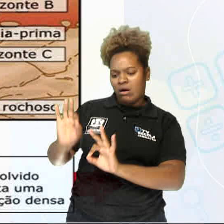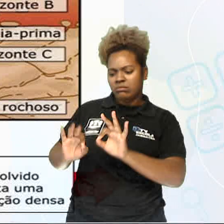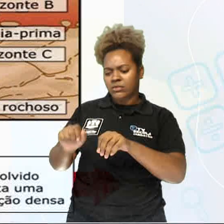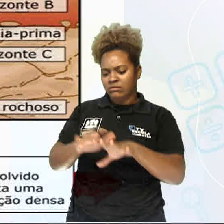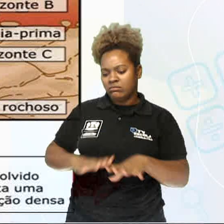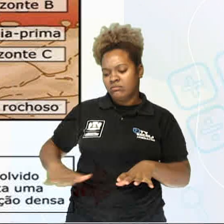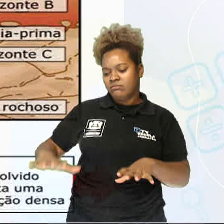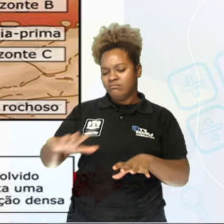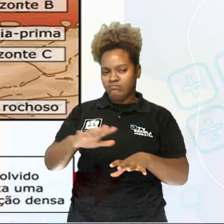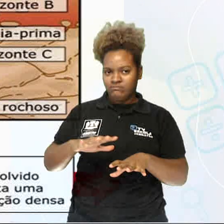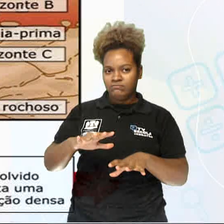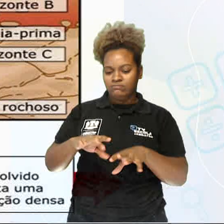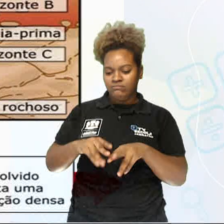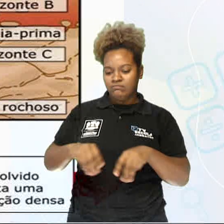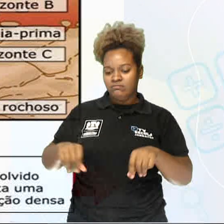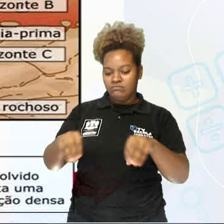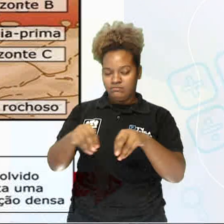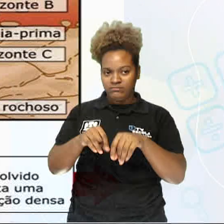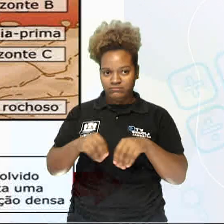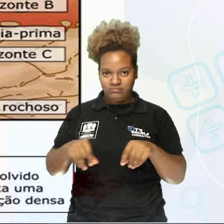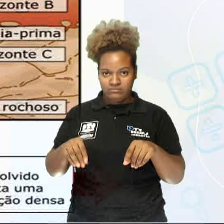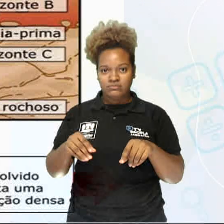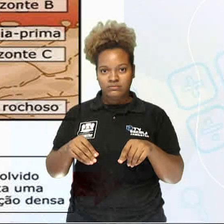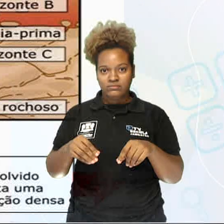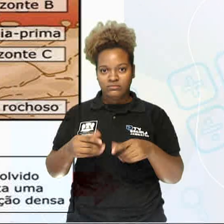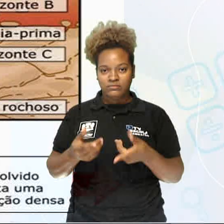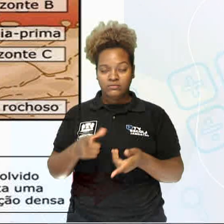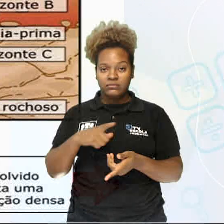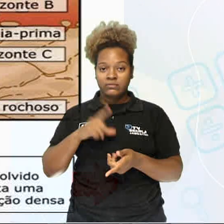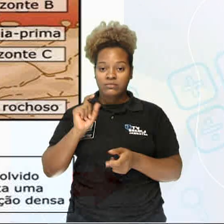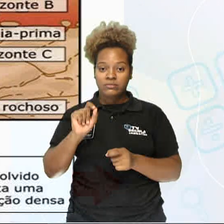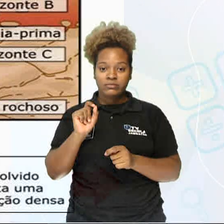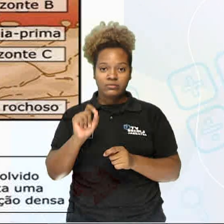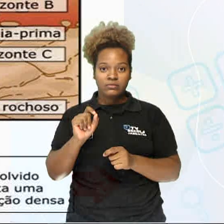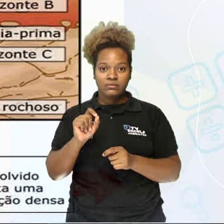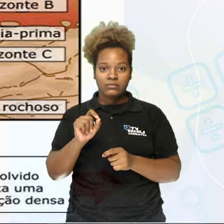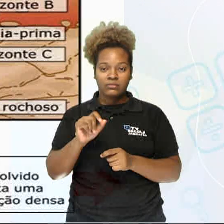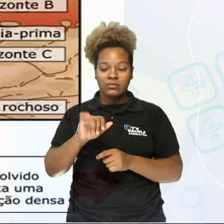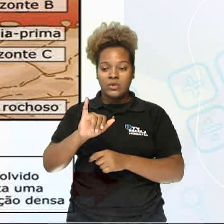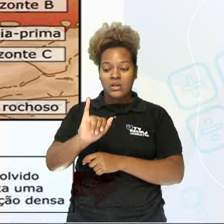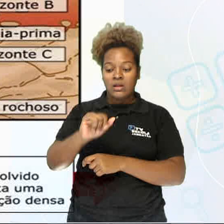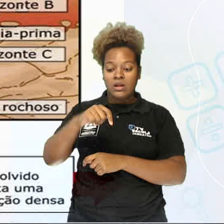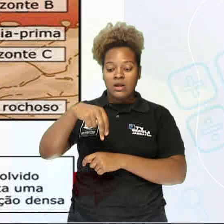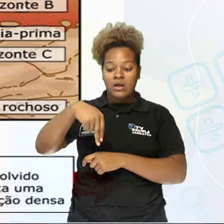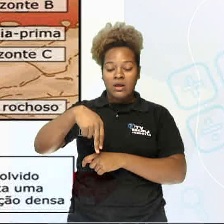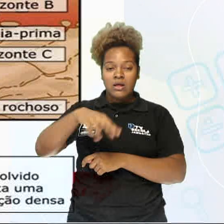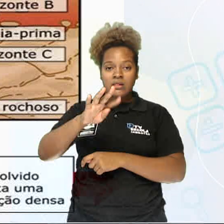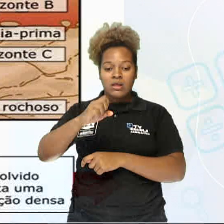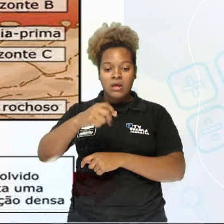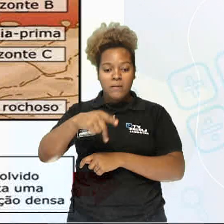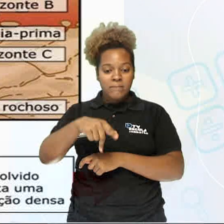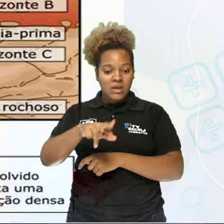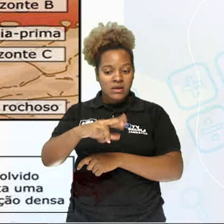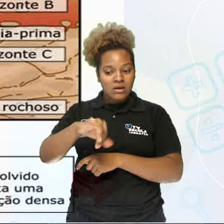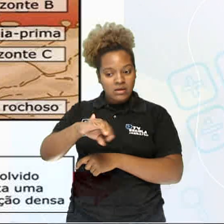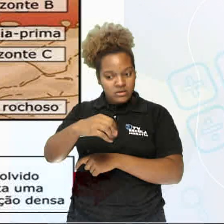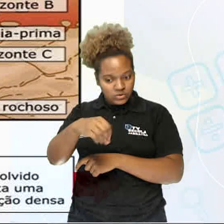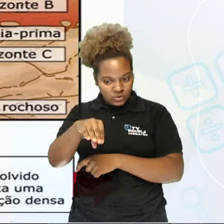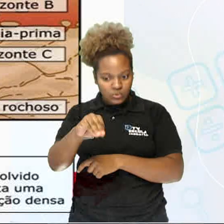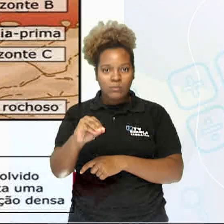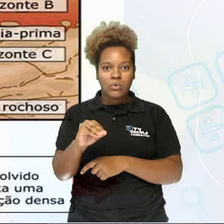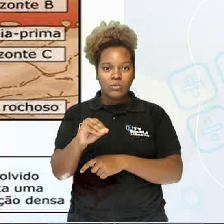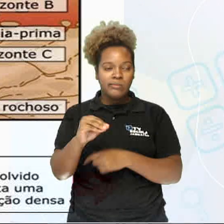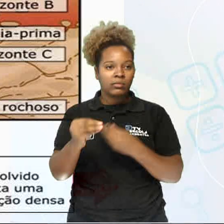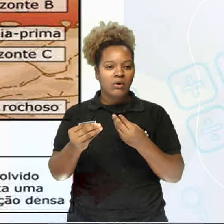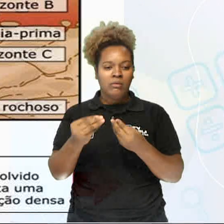solo. Temos aí a questão do intemperismo, certo? Principalmente que é causado